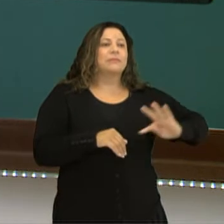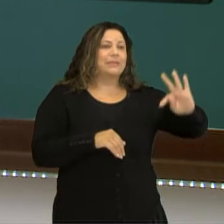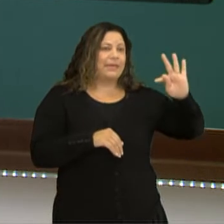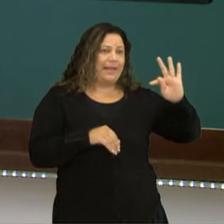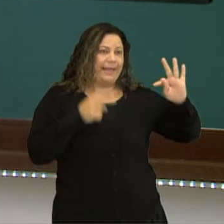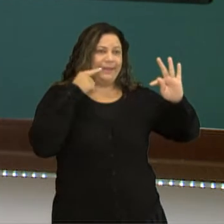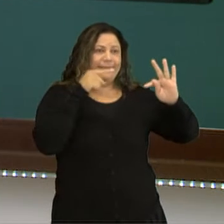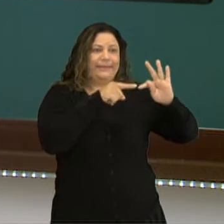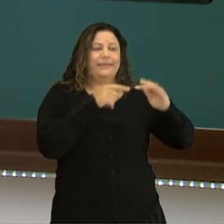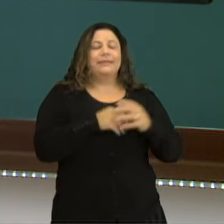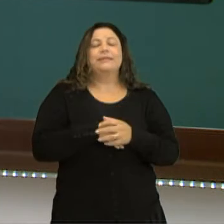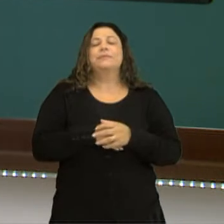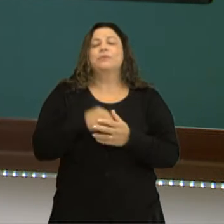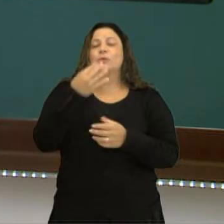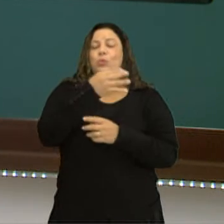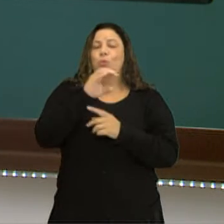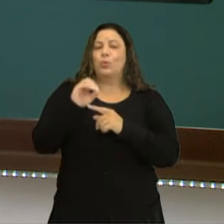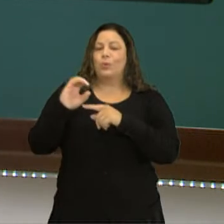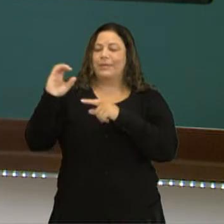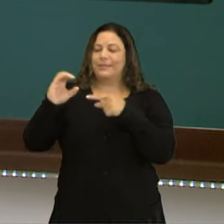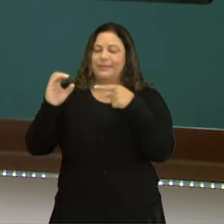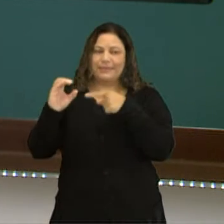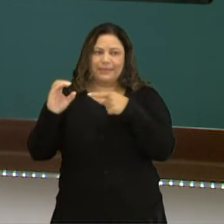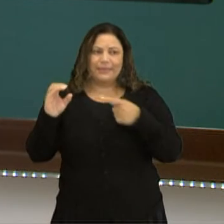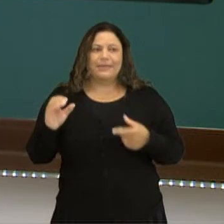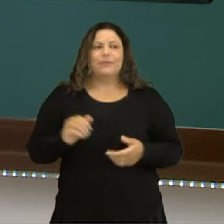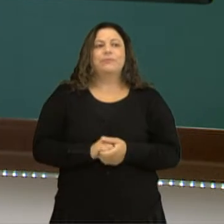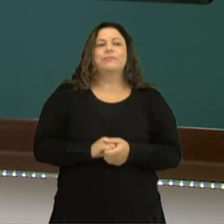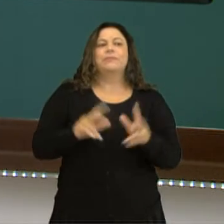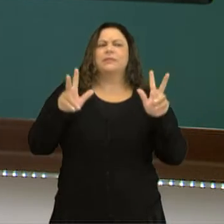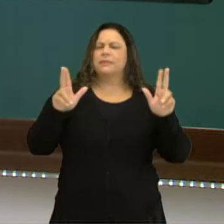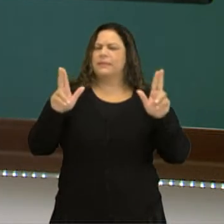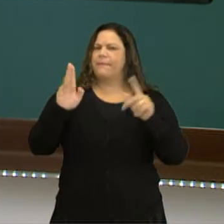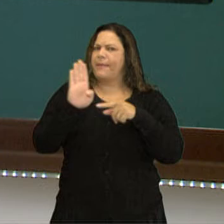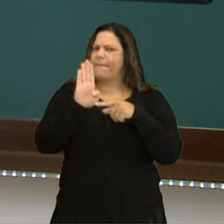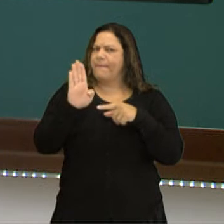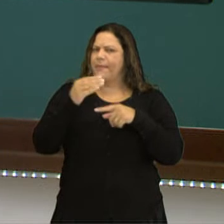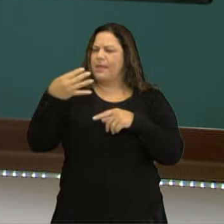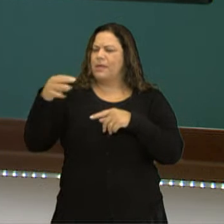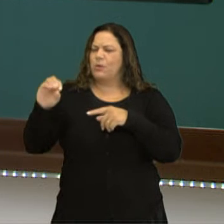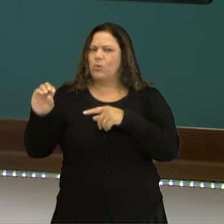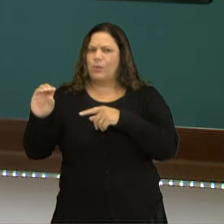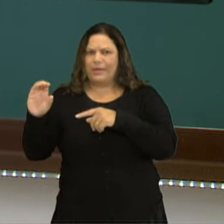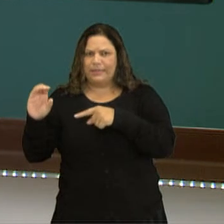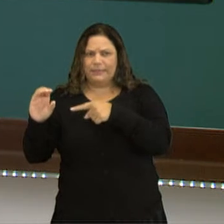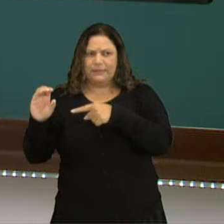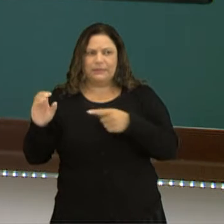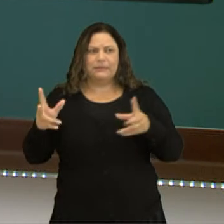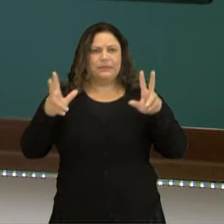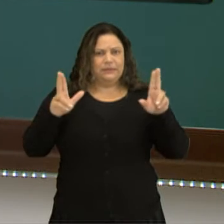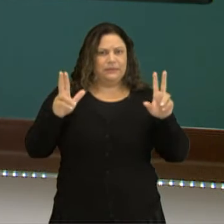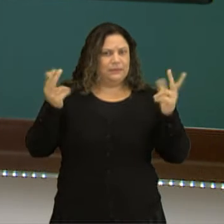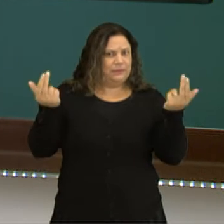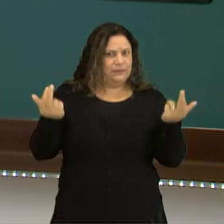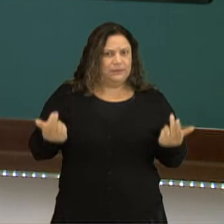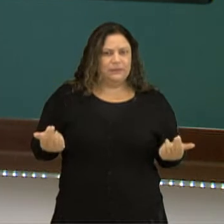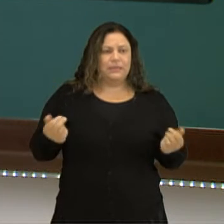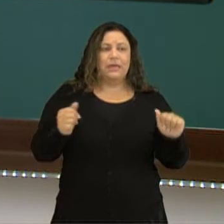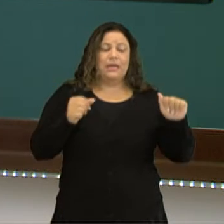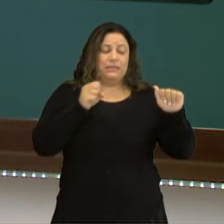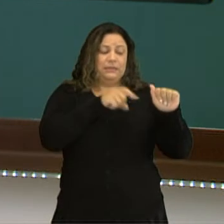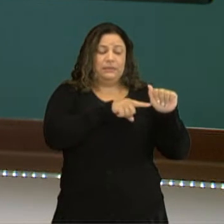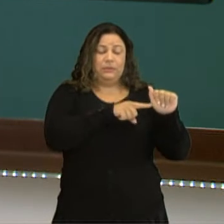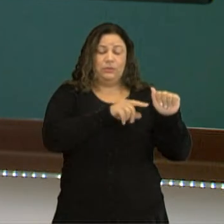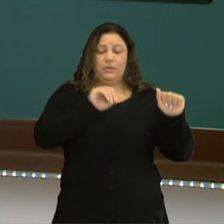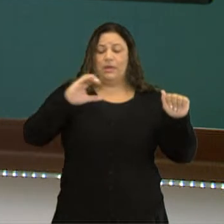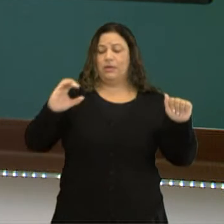Celsius. Cara, ele está em equilíbrio com o corpo B também a 40. Então, pessoal, se o A está em equilíbrio com